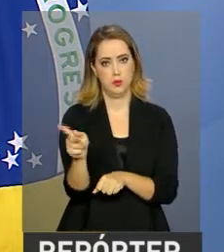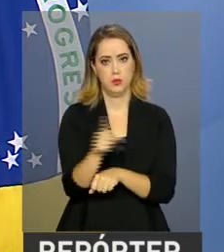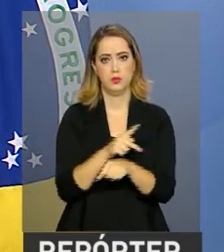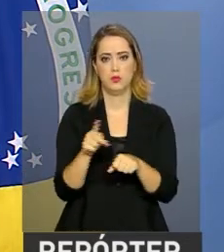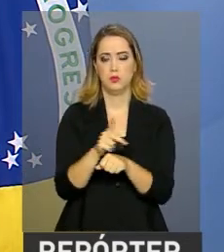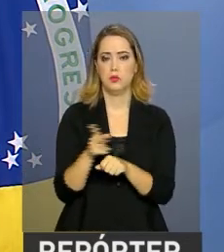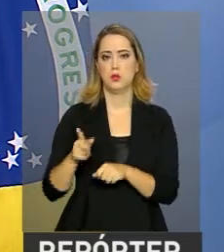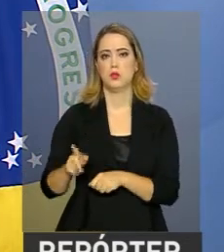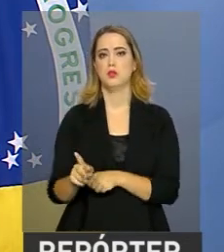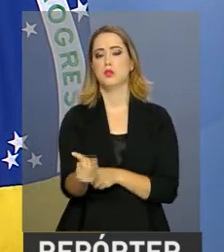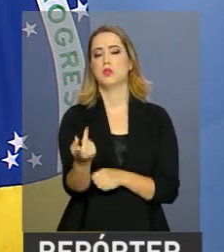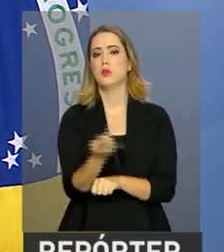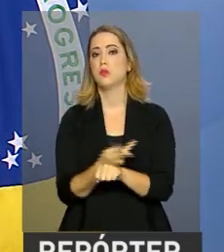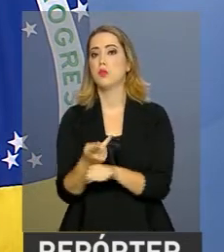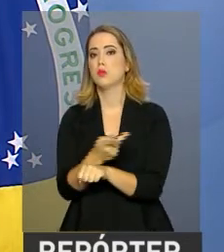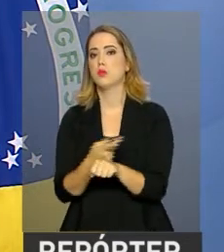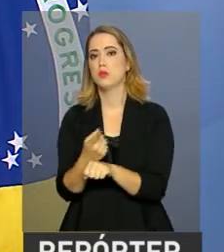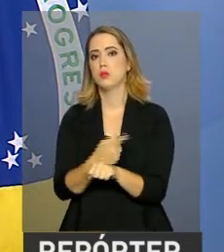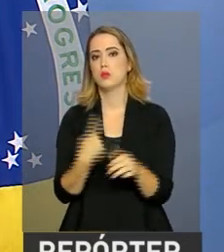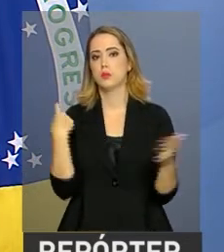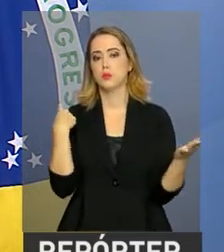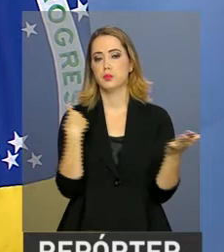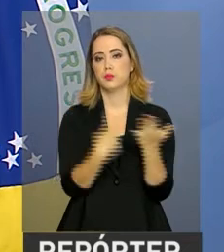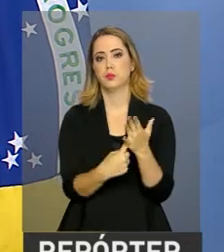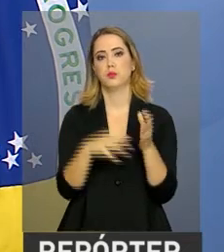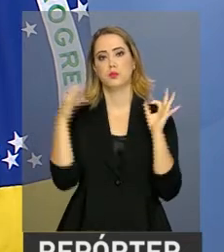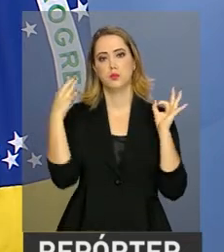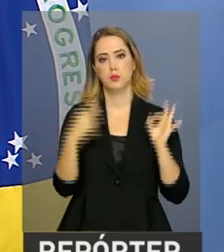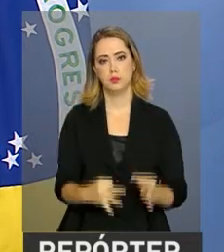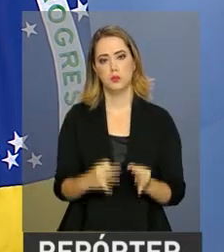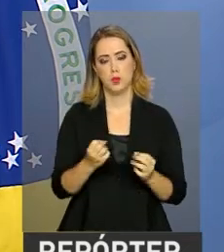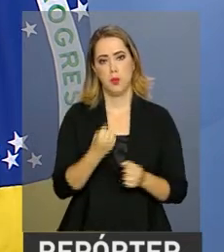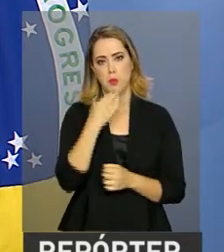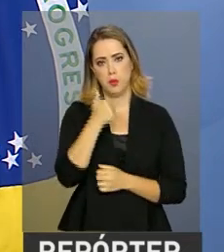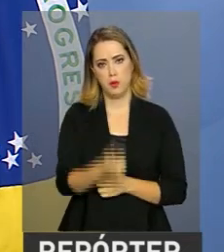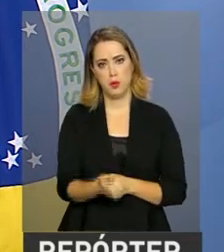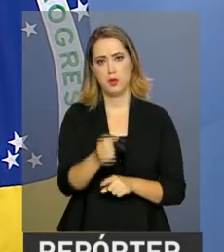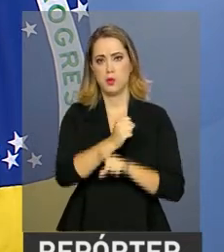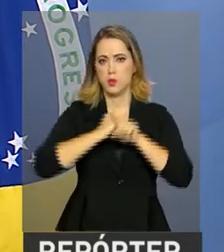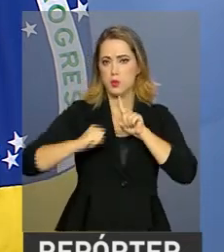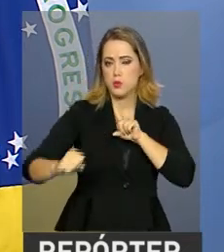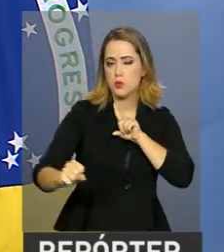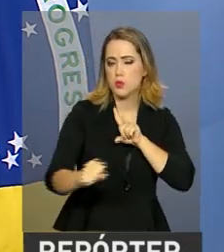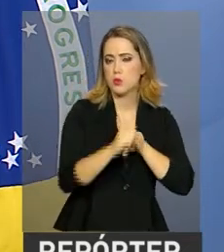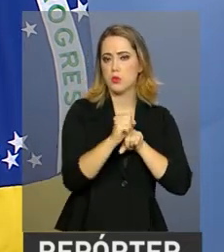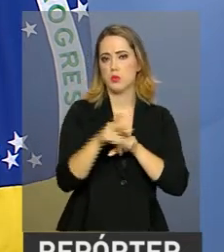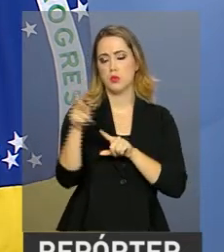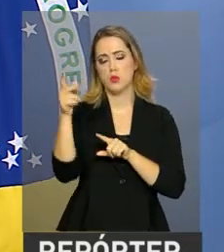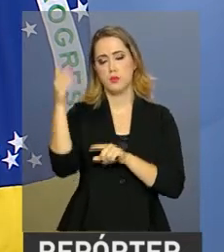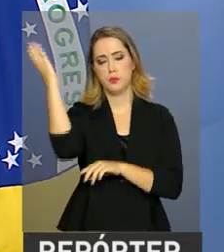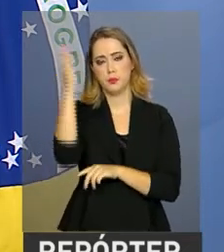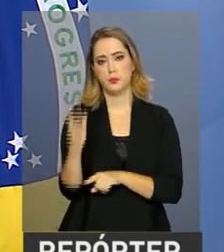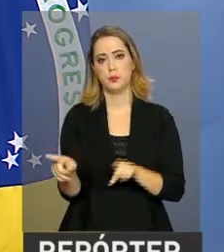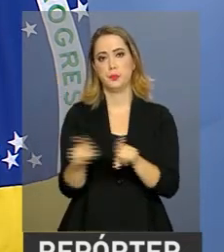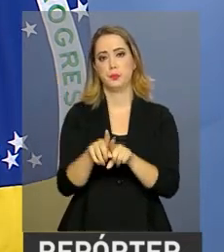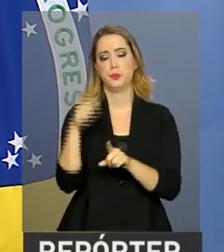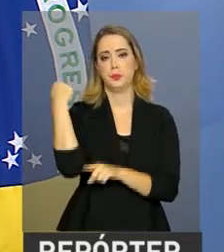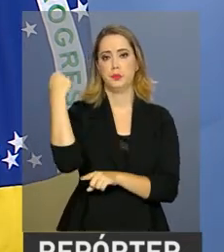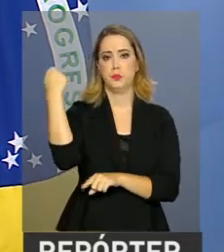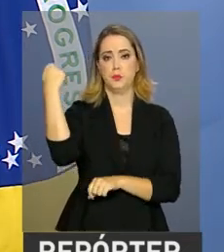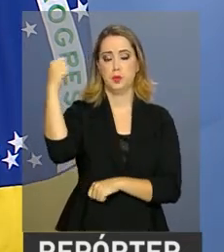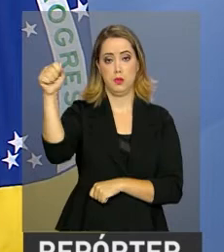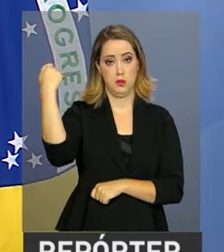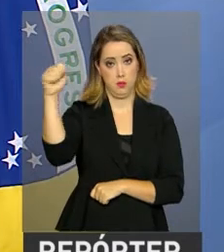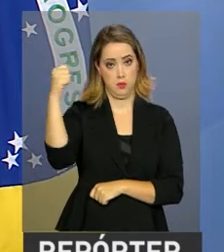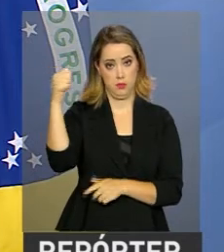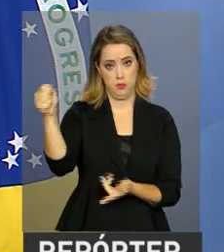em busca de resultados concretos em benefício das sociedades brasileira e argentina. Decidiram